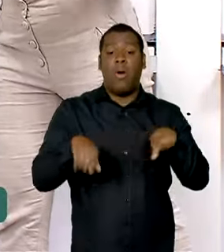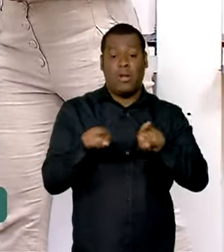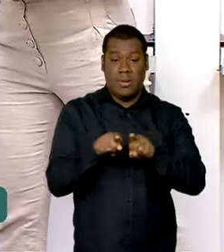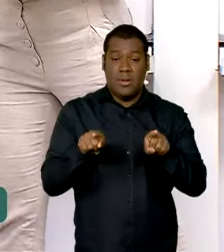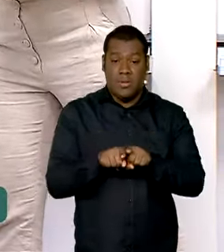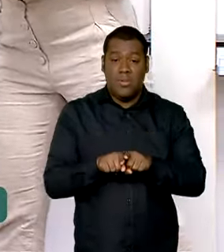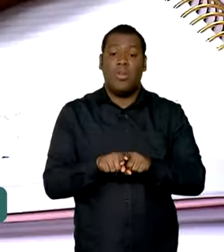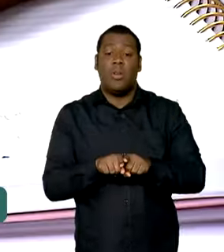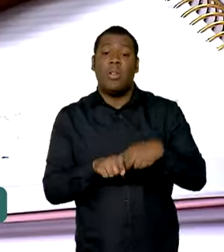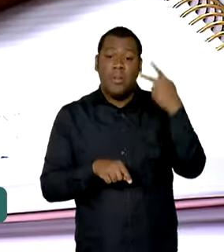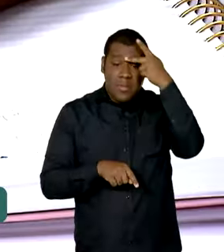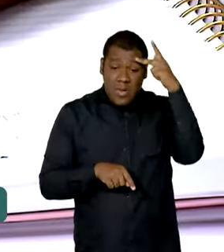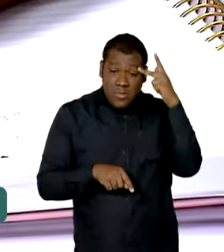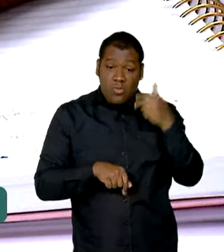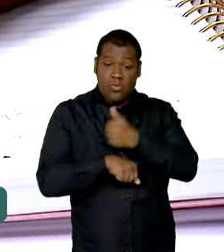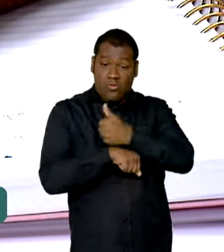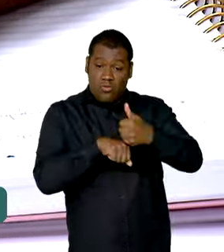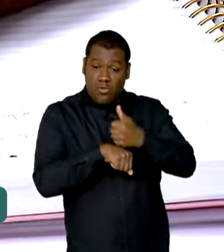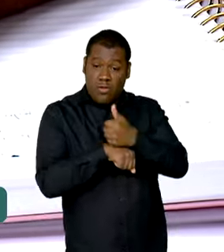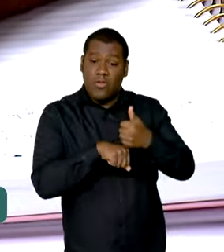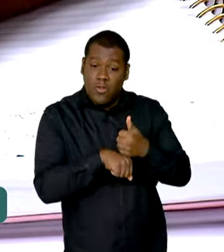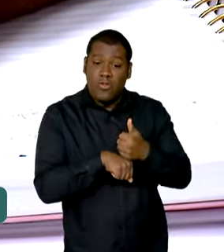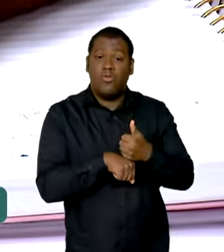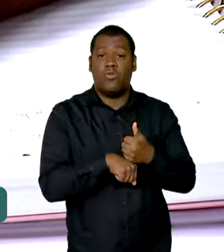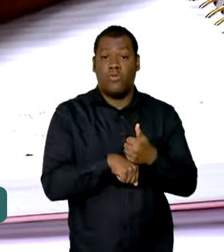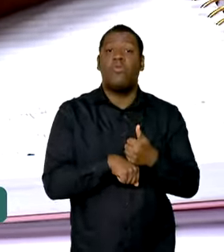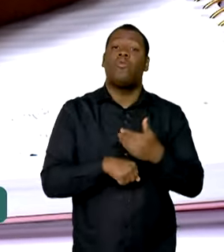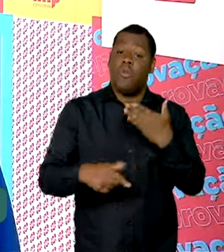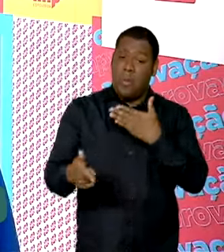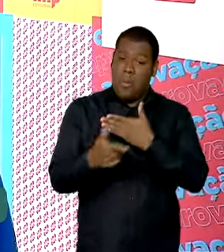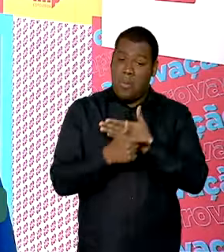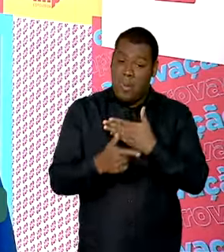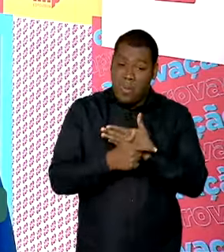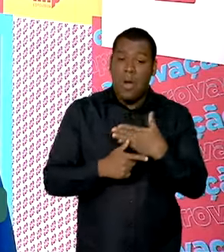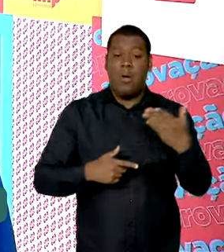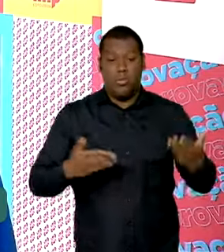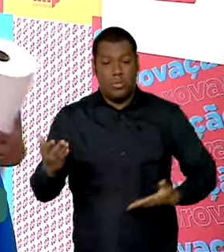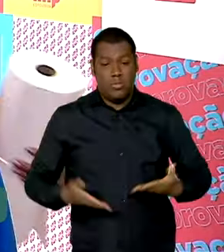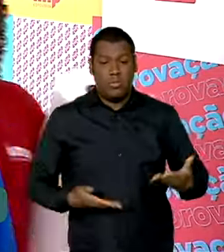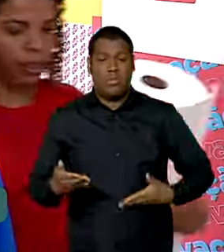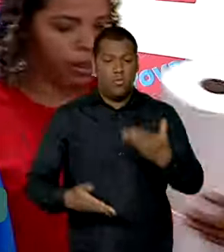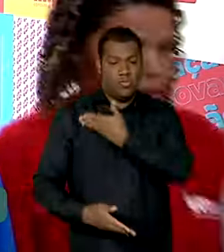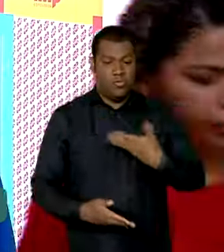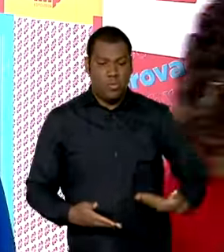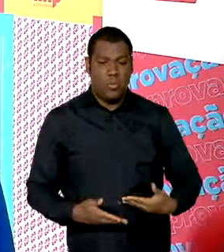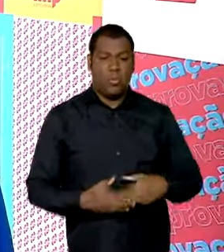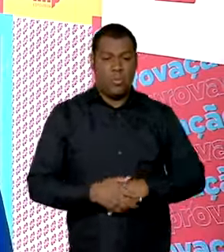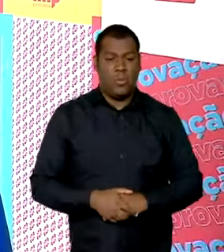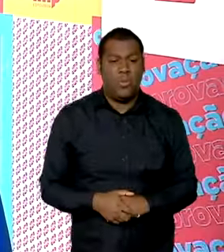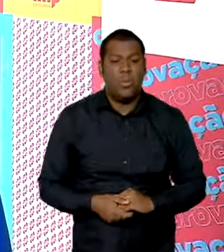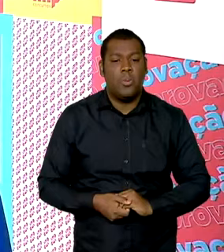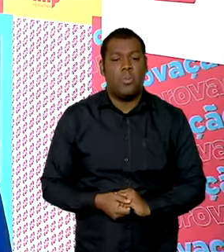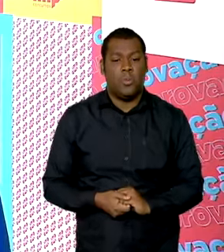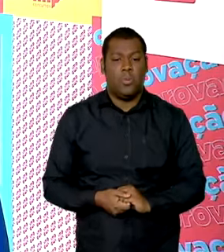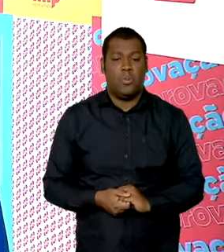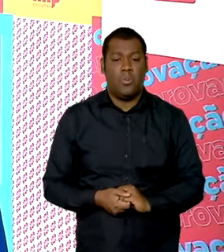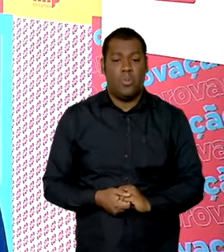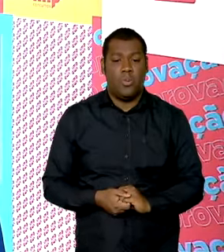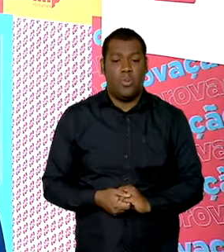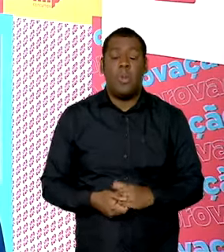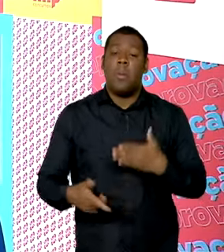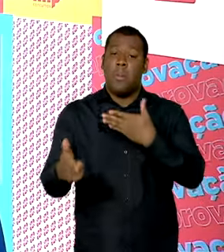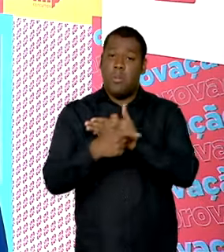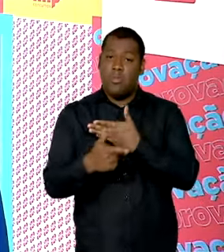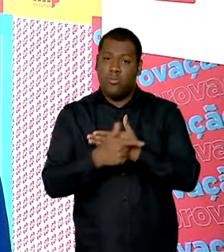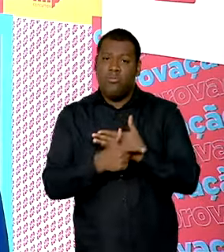que serão realmente necessárias para o desempenho das funções. Eu acredito que essas funções dentro